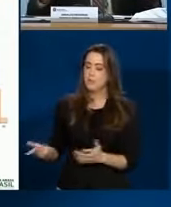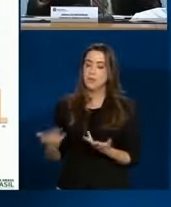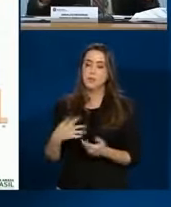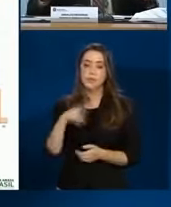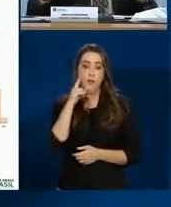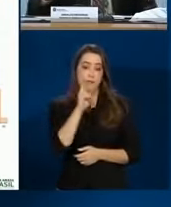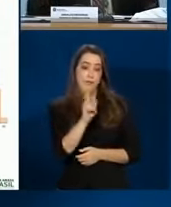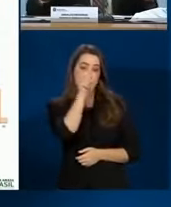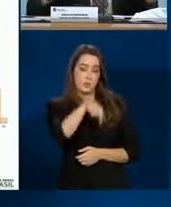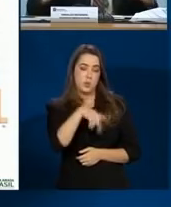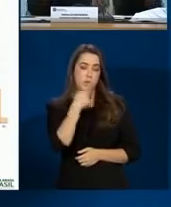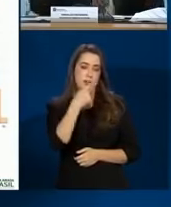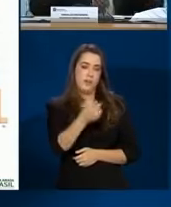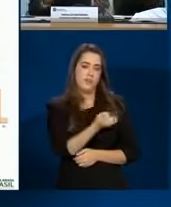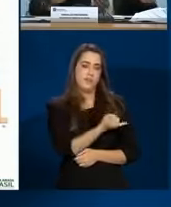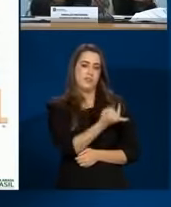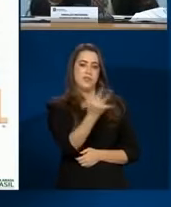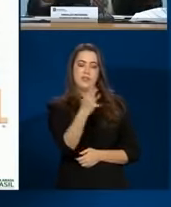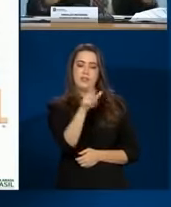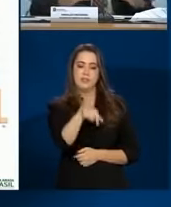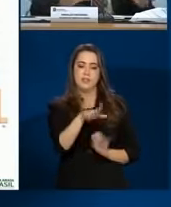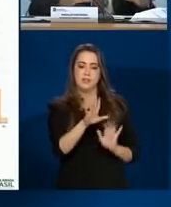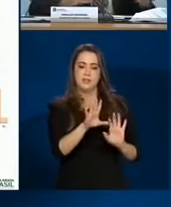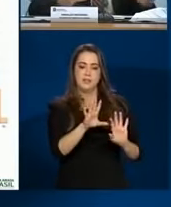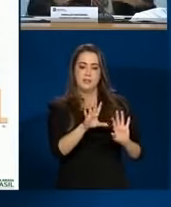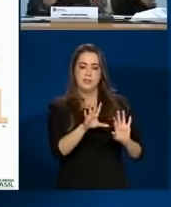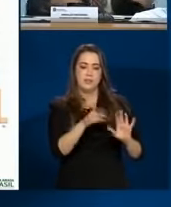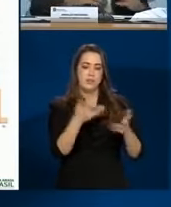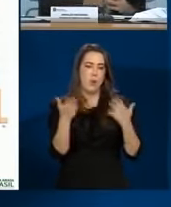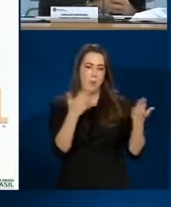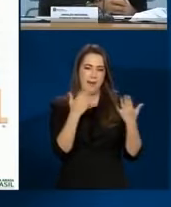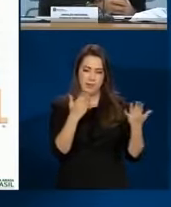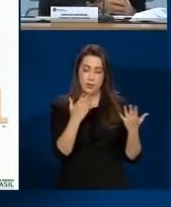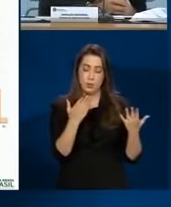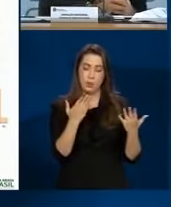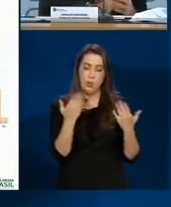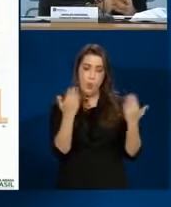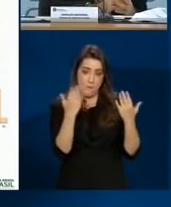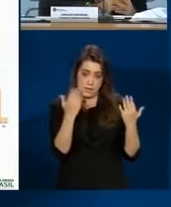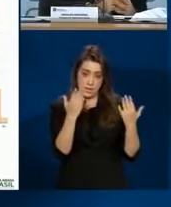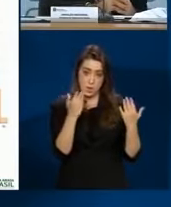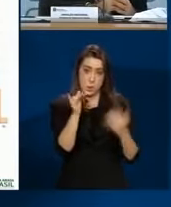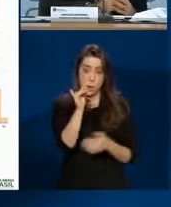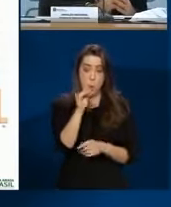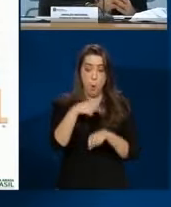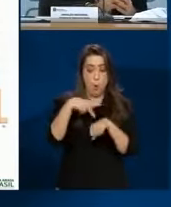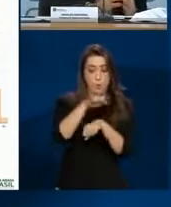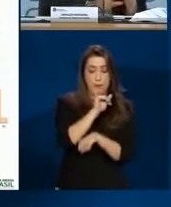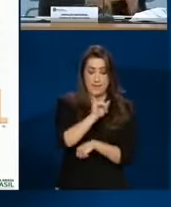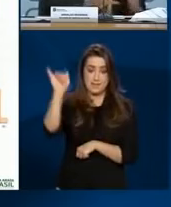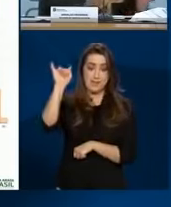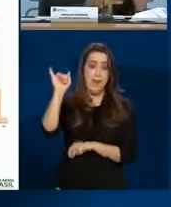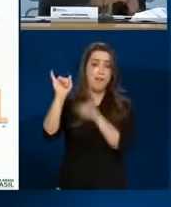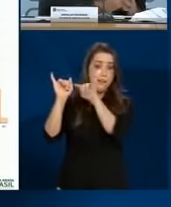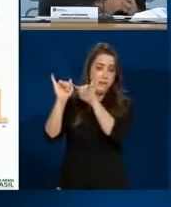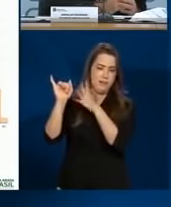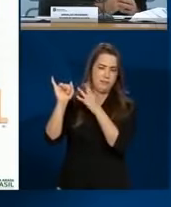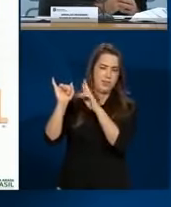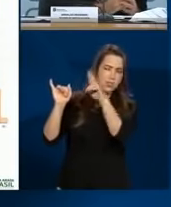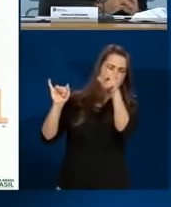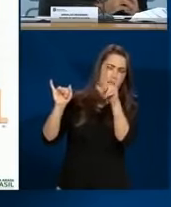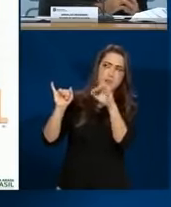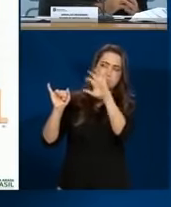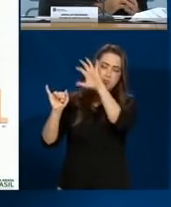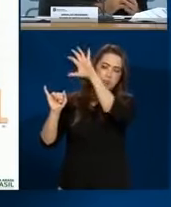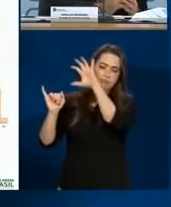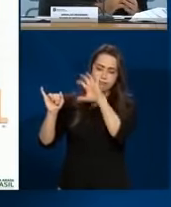né? Nós temos várias Itálias no nosso país a depender do período que nós